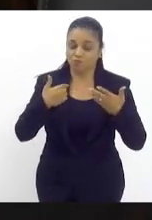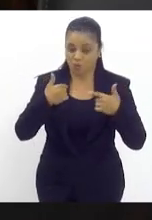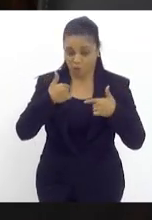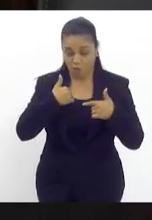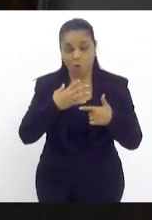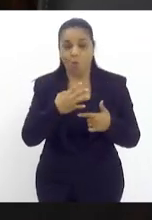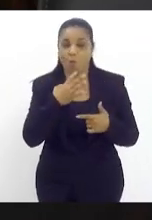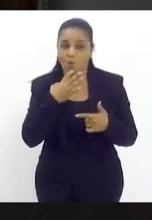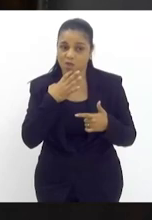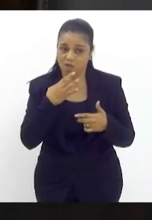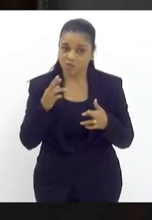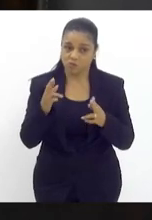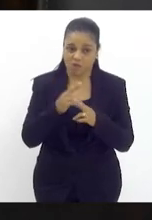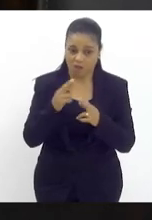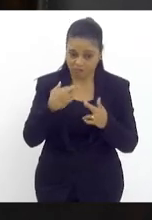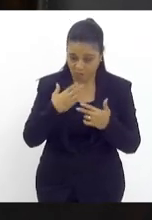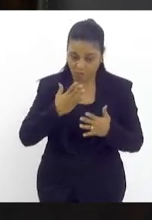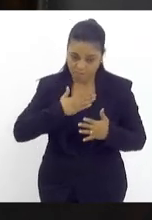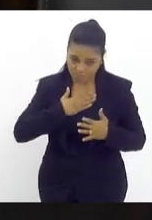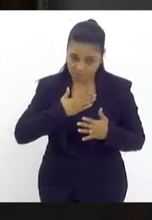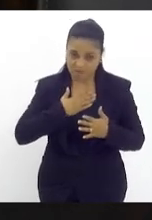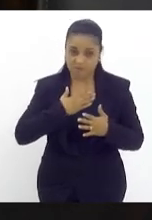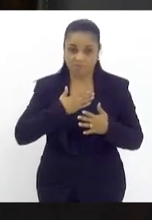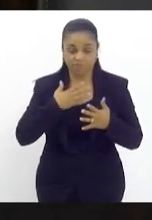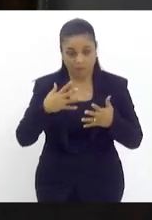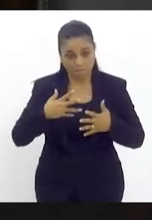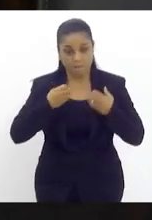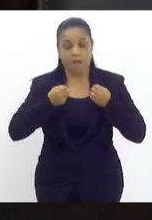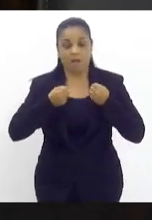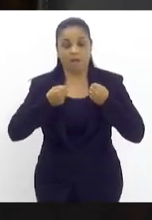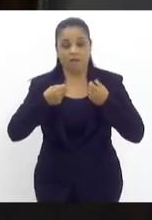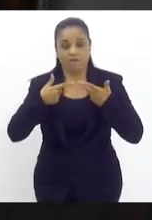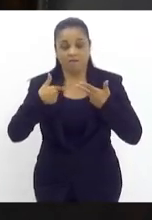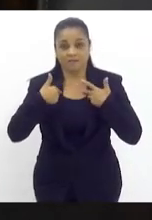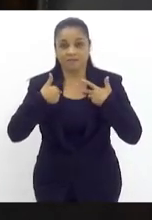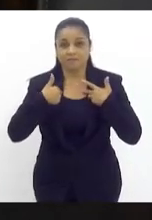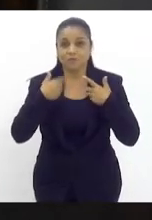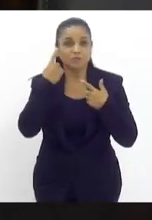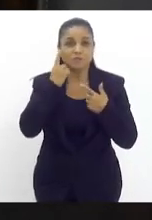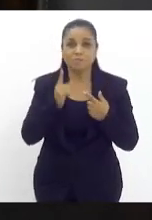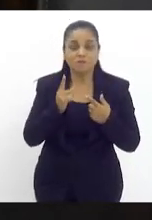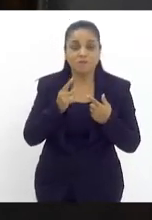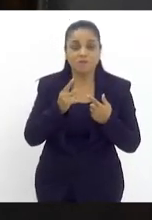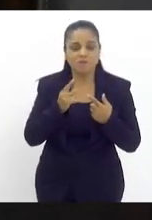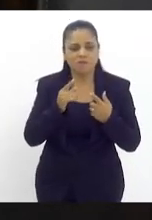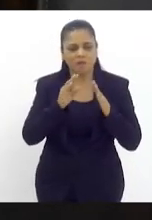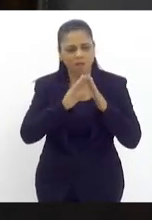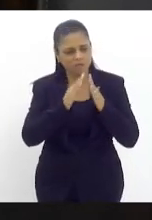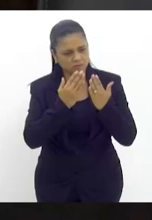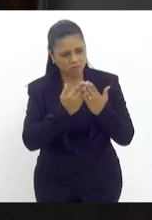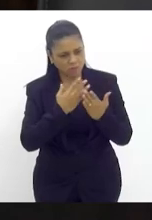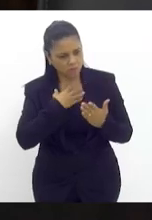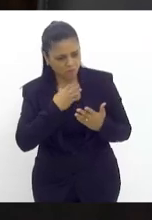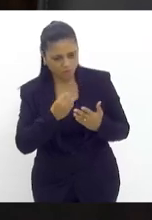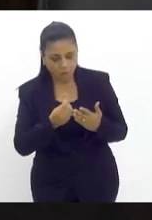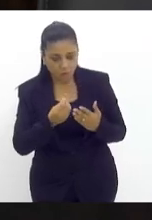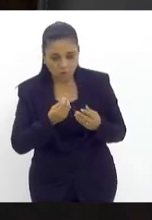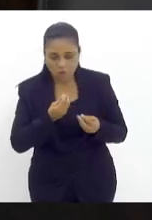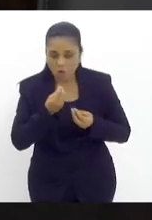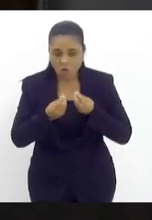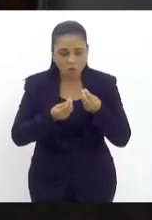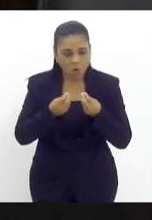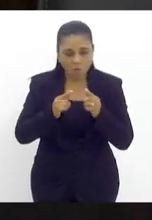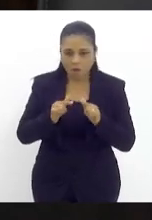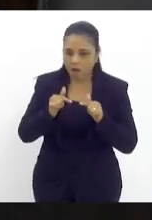eu conheço, né, ficaram simplesmente chocados. Eu não fazia ideia que a escola do meu filho era assim. Eu não fazia ideia